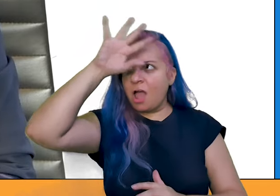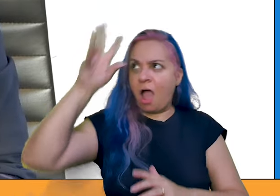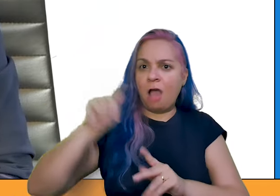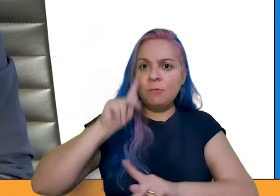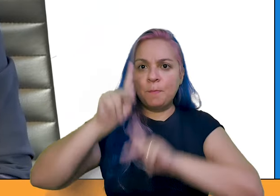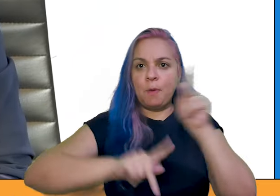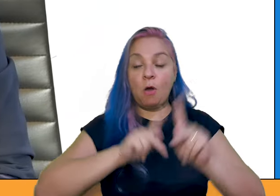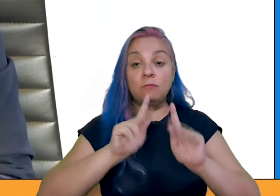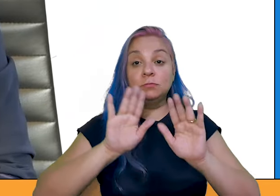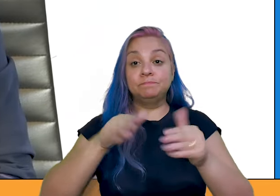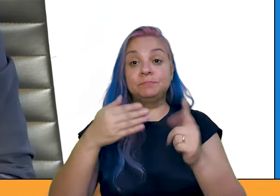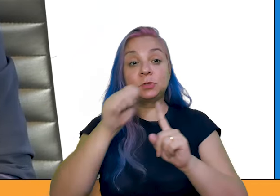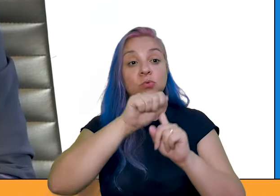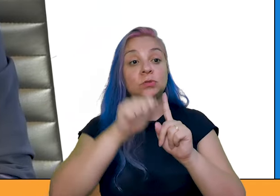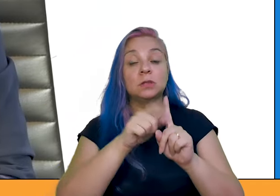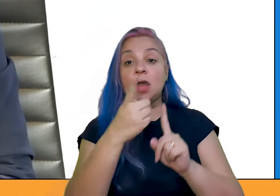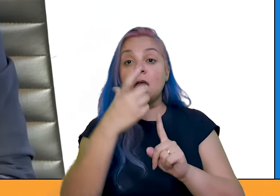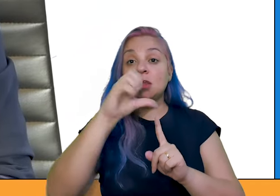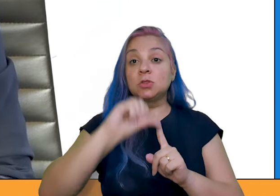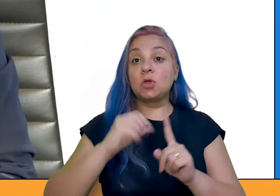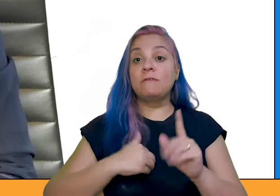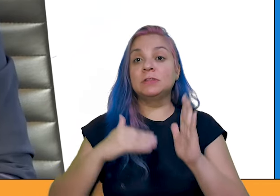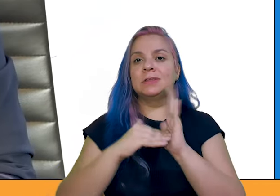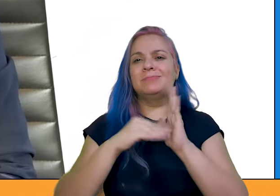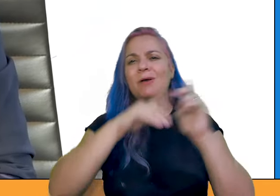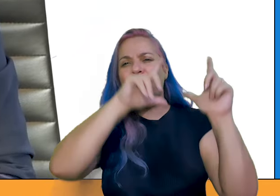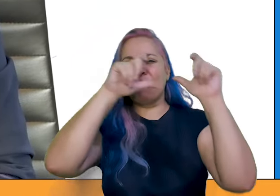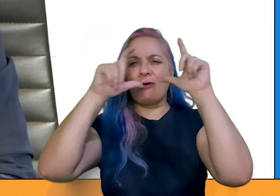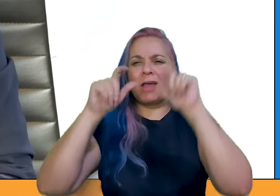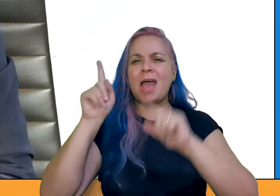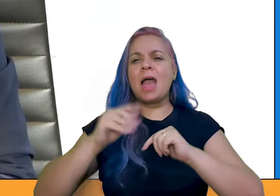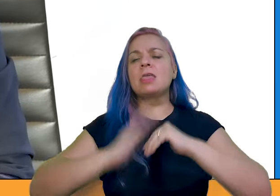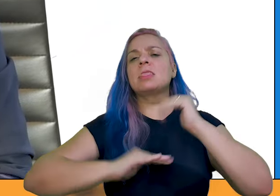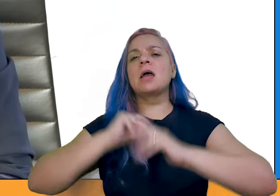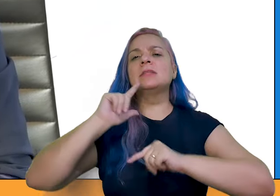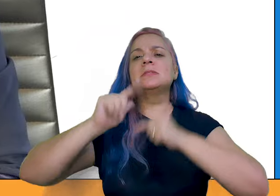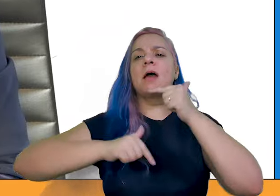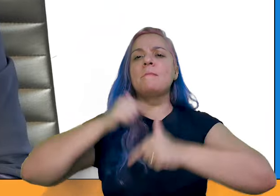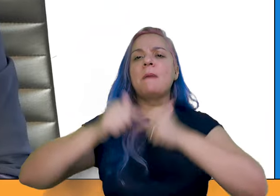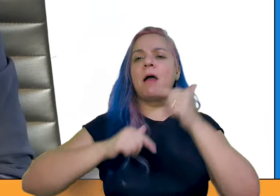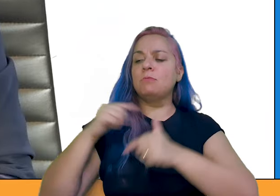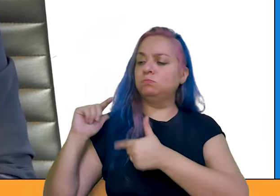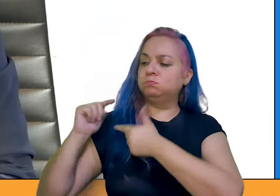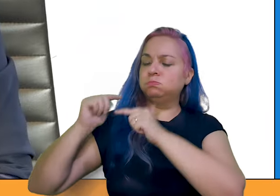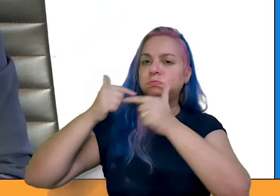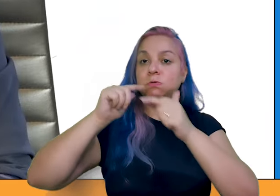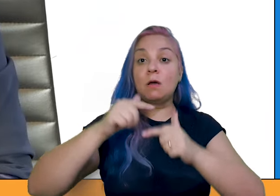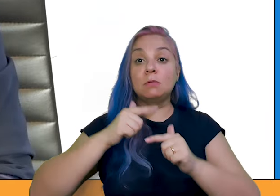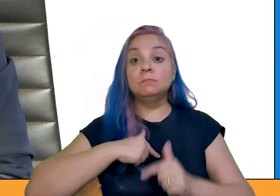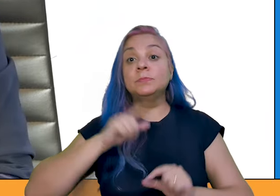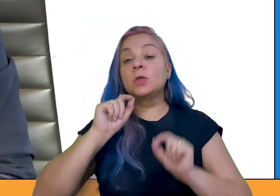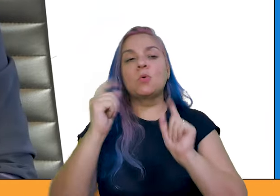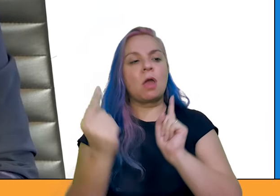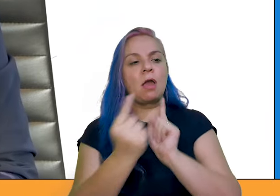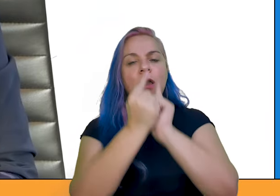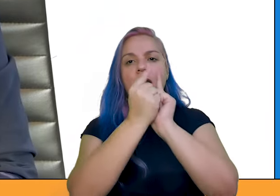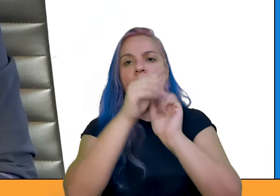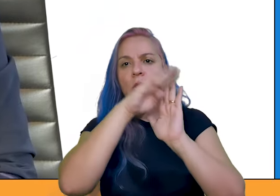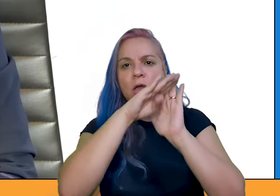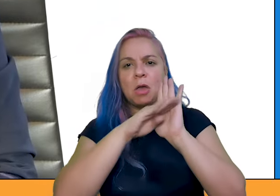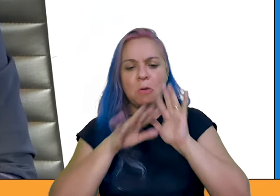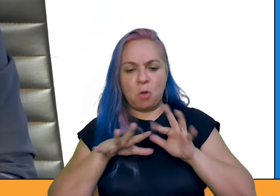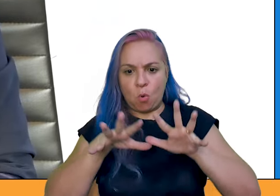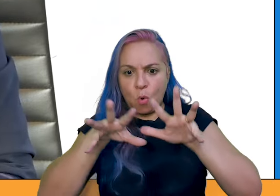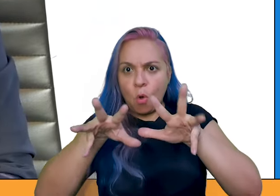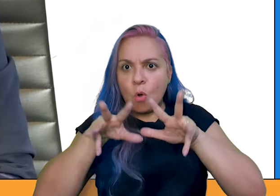a África e seus povos. Ainda no século XIX, a fotografia serviu como instrumento antropológico, a fim de atender a um